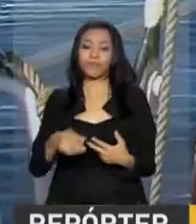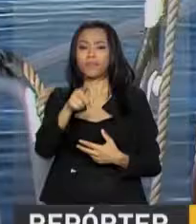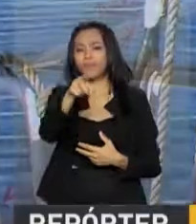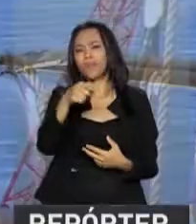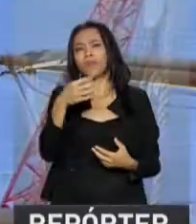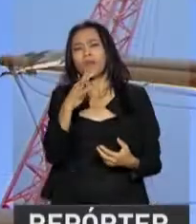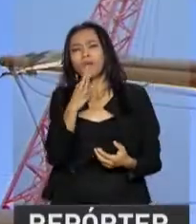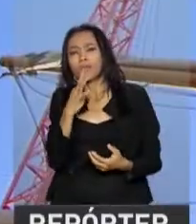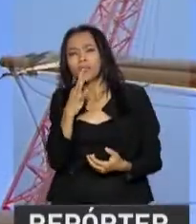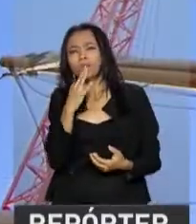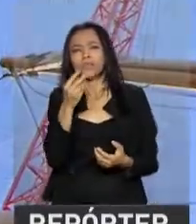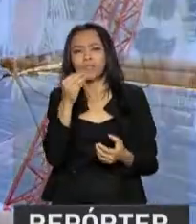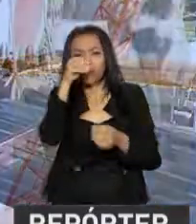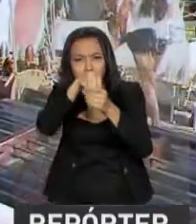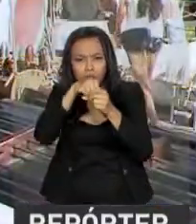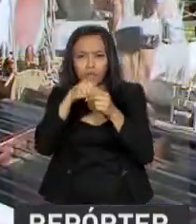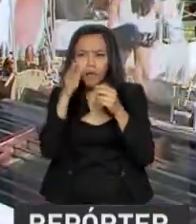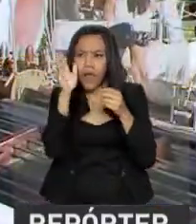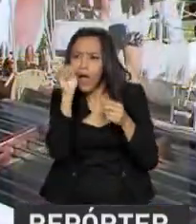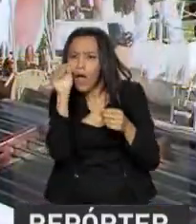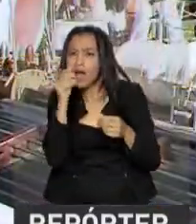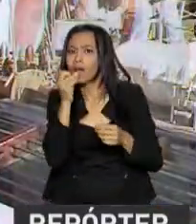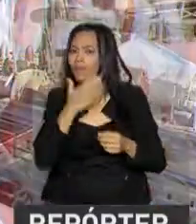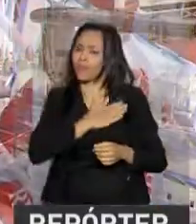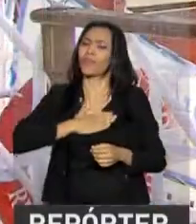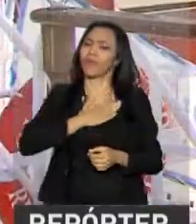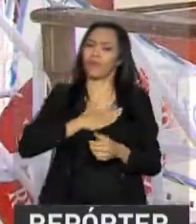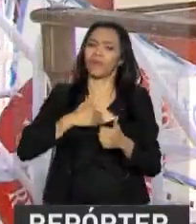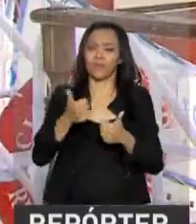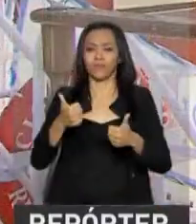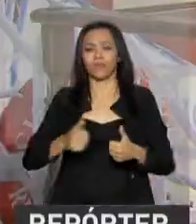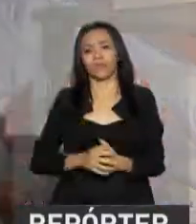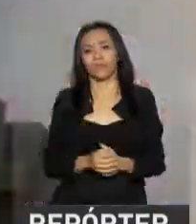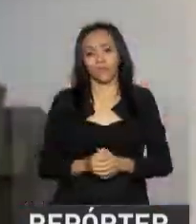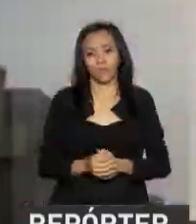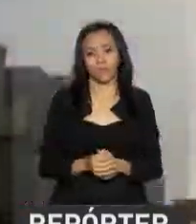os veleiros, eles são bem bonitos. Eu gosto.